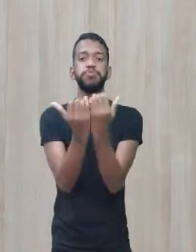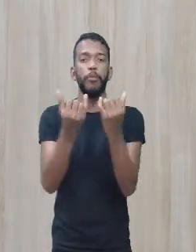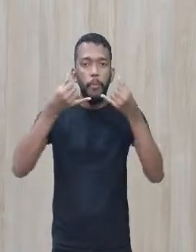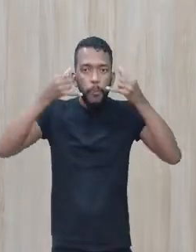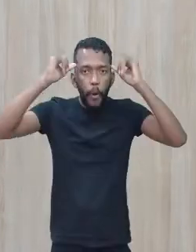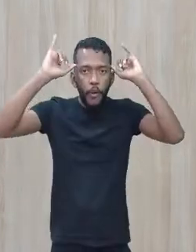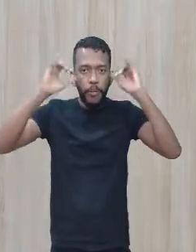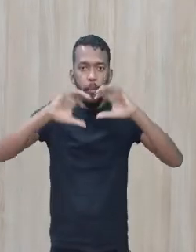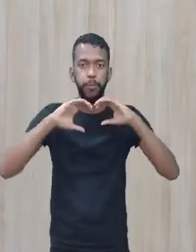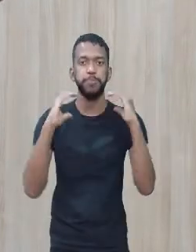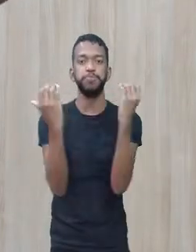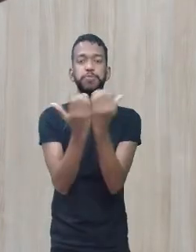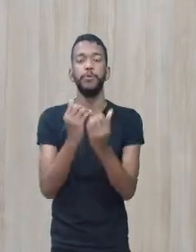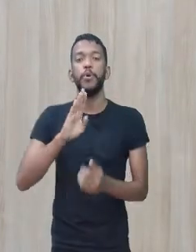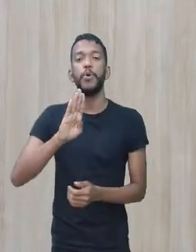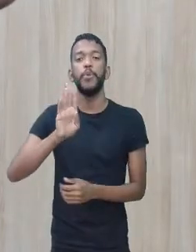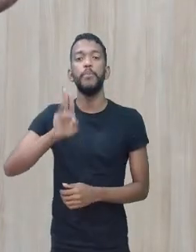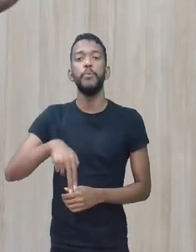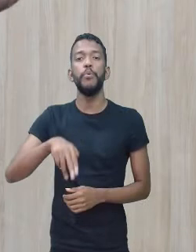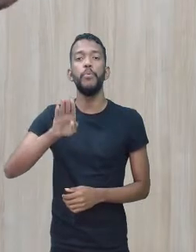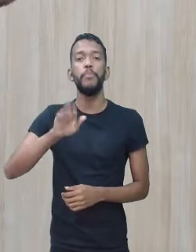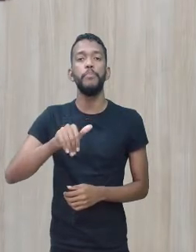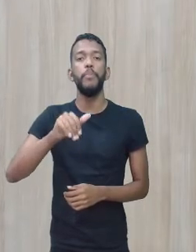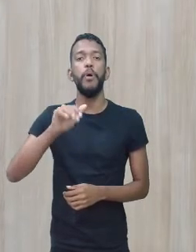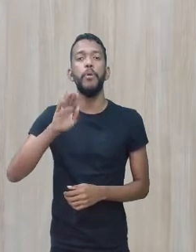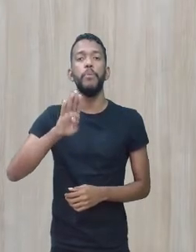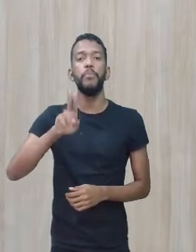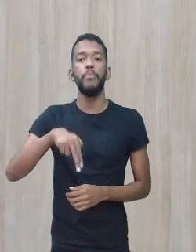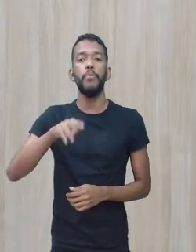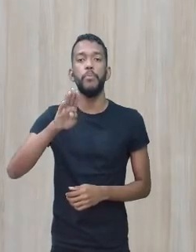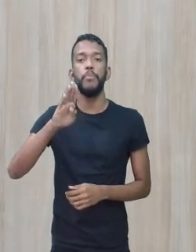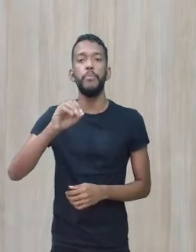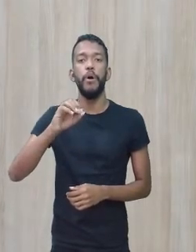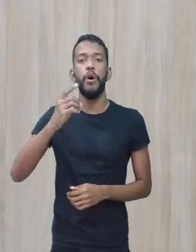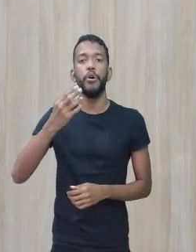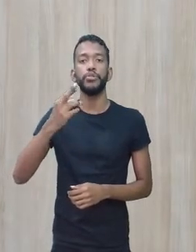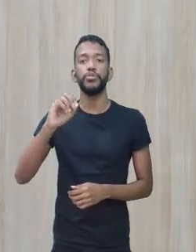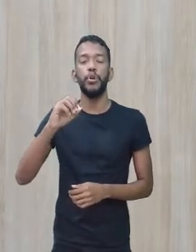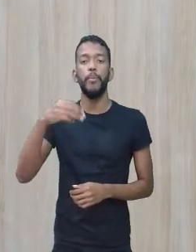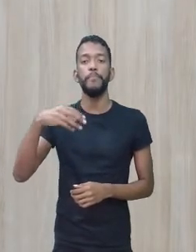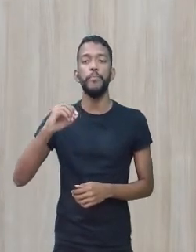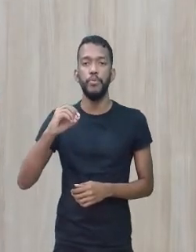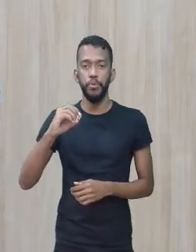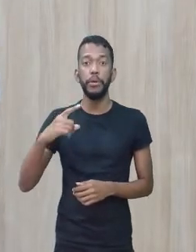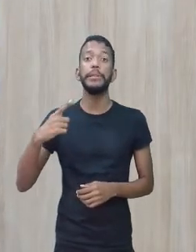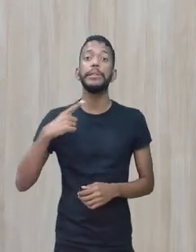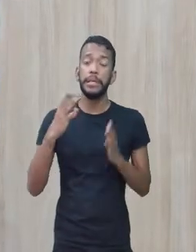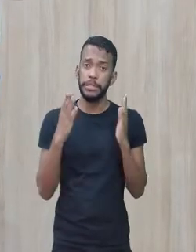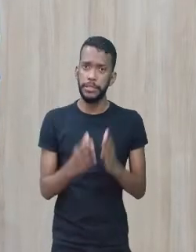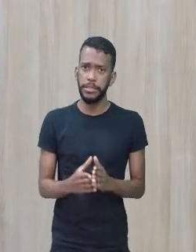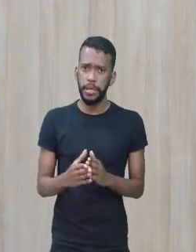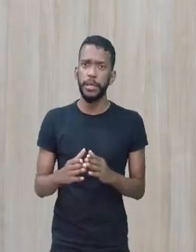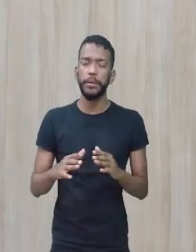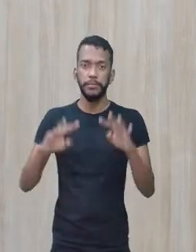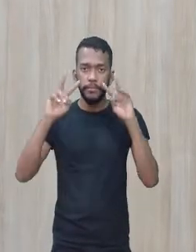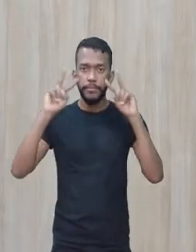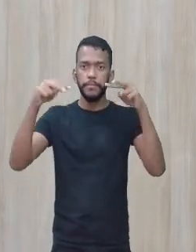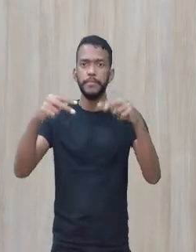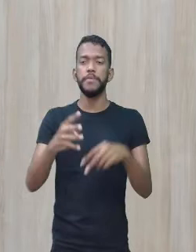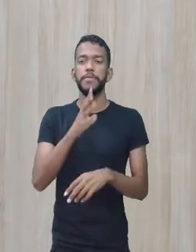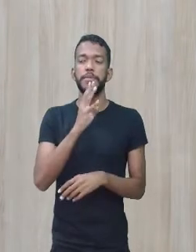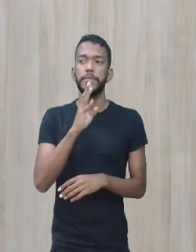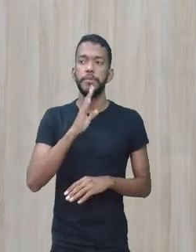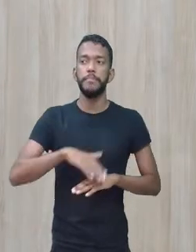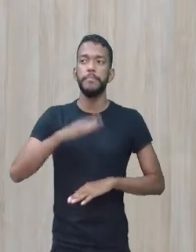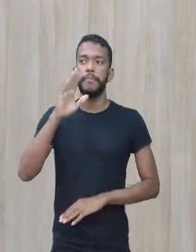ano os grupos de Bumba Meu Boi, sendo inclusive mais conhecidos, por